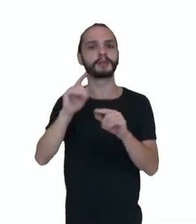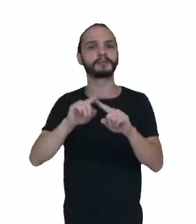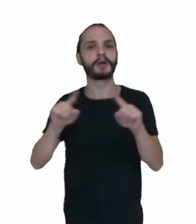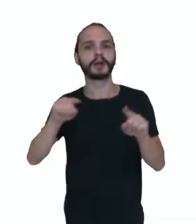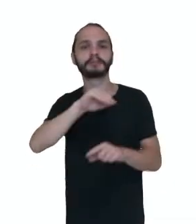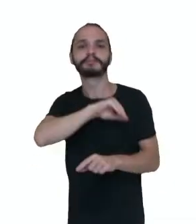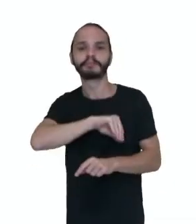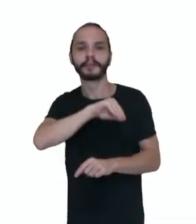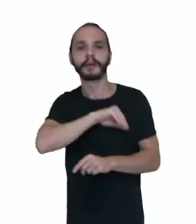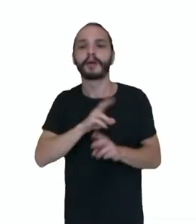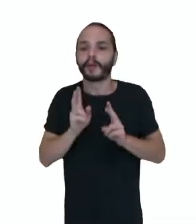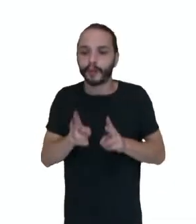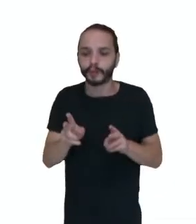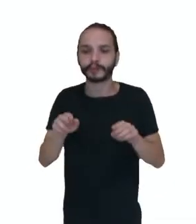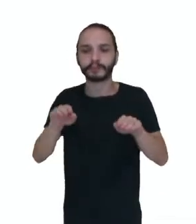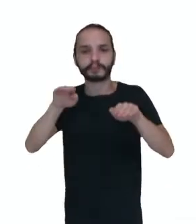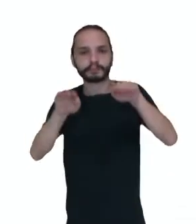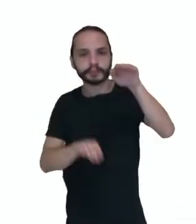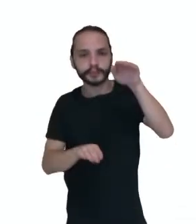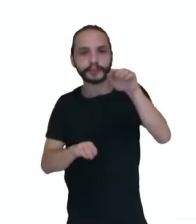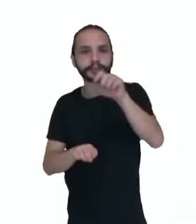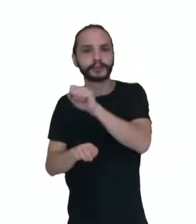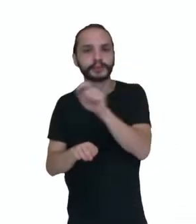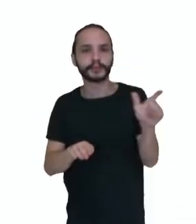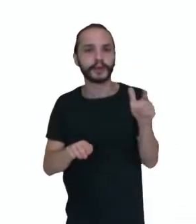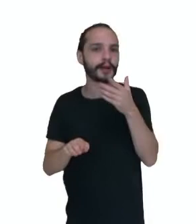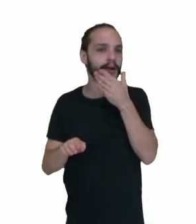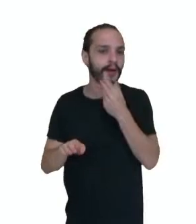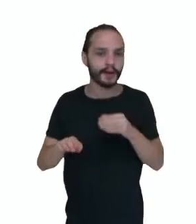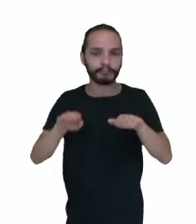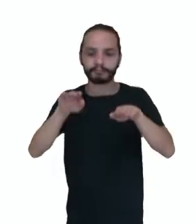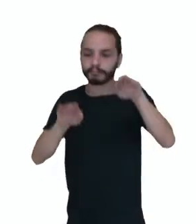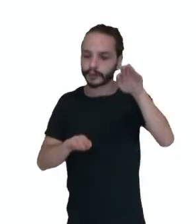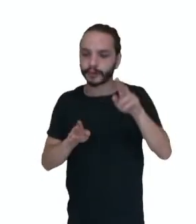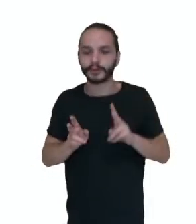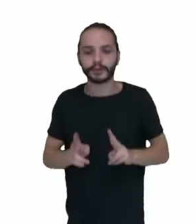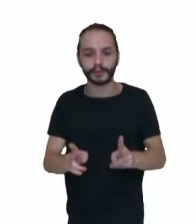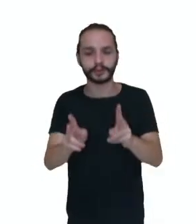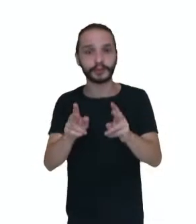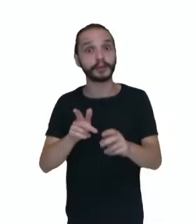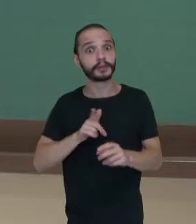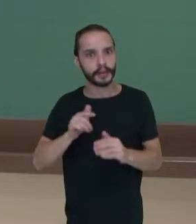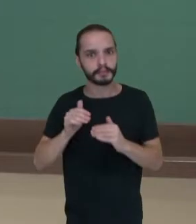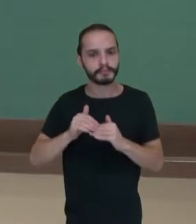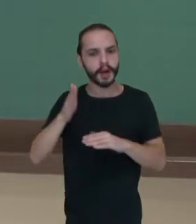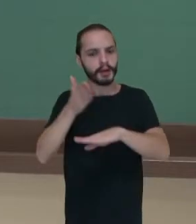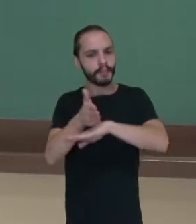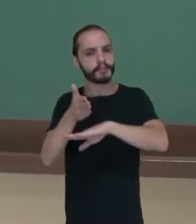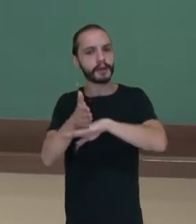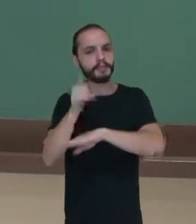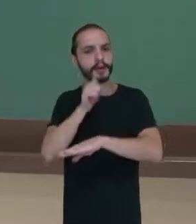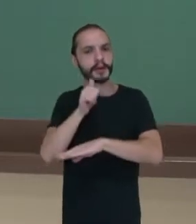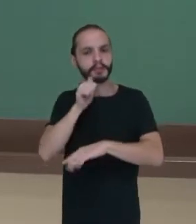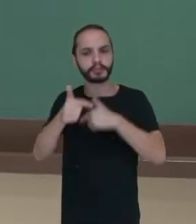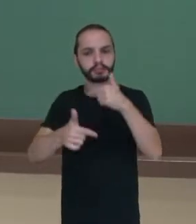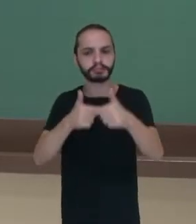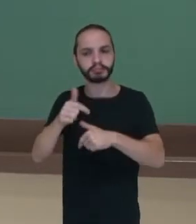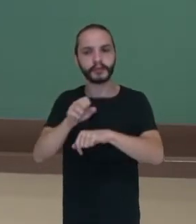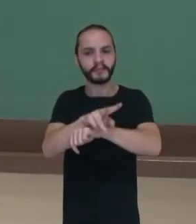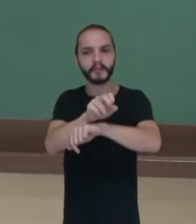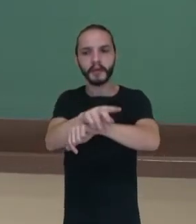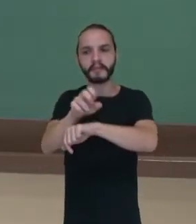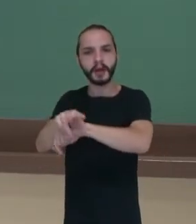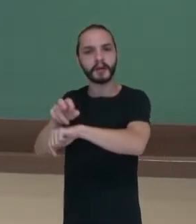segundo o IBGE. Então, mesmo com o aumento ali de mulheres assumindo funções no mercado de